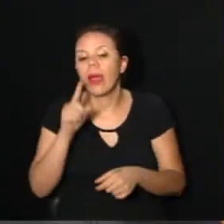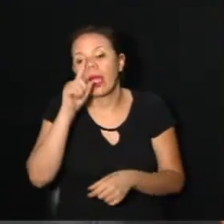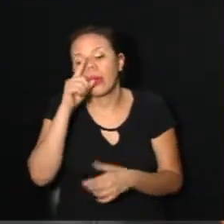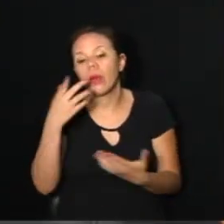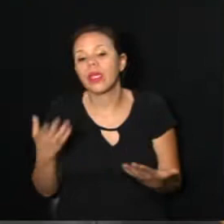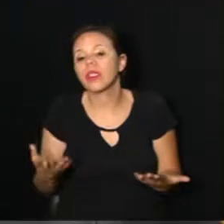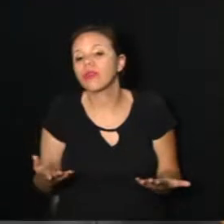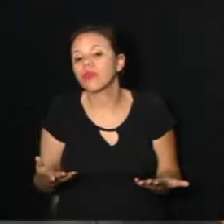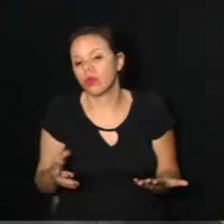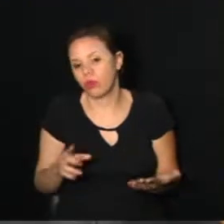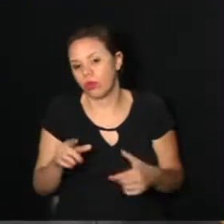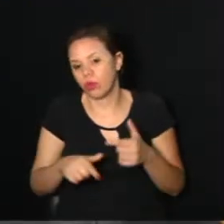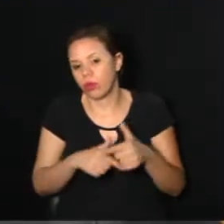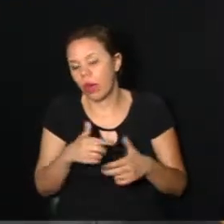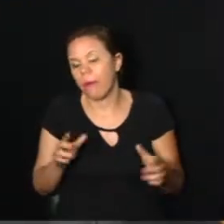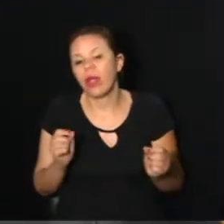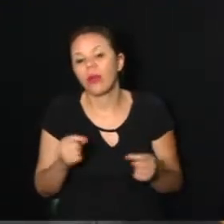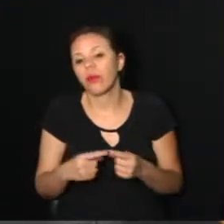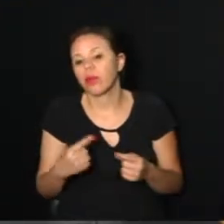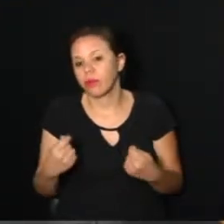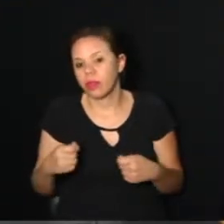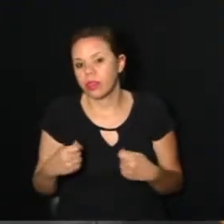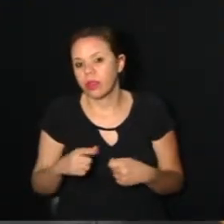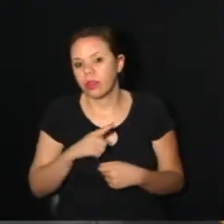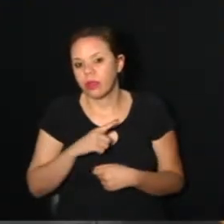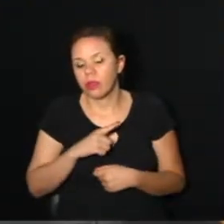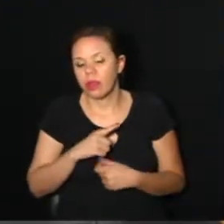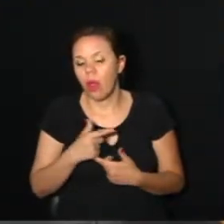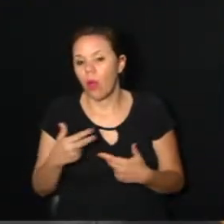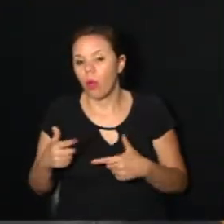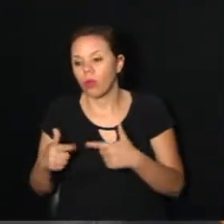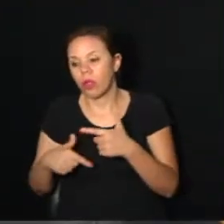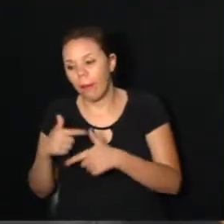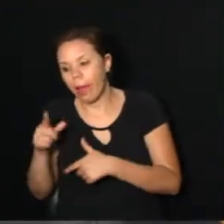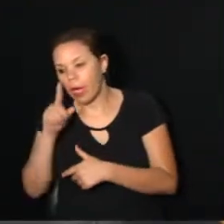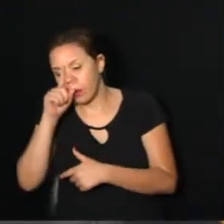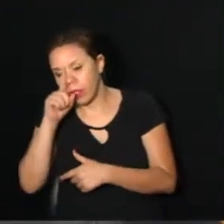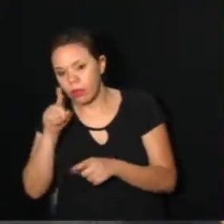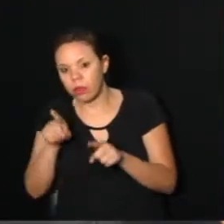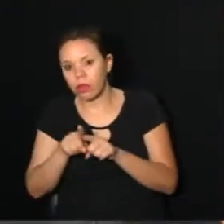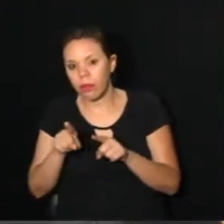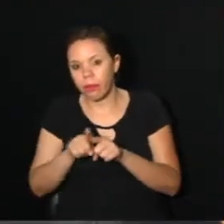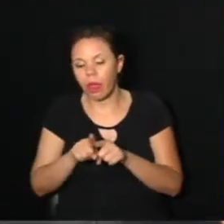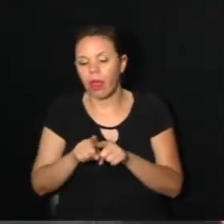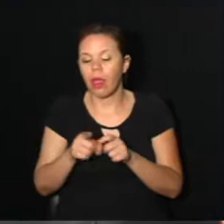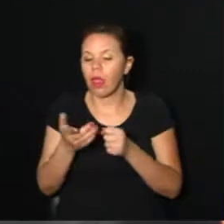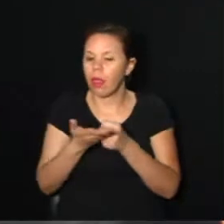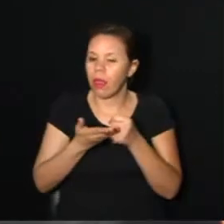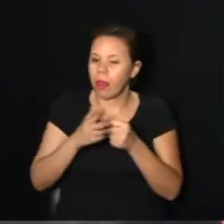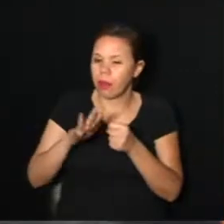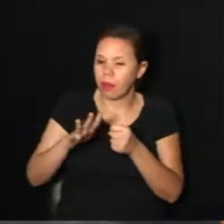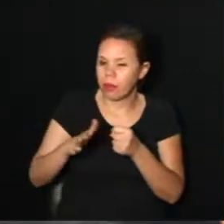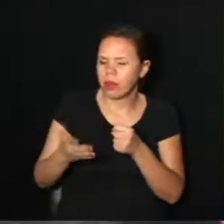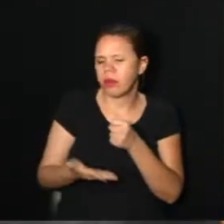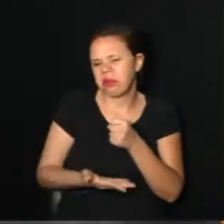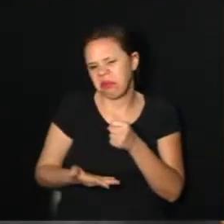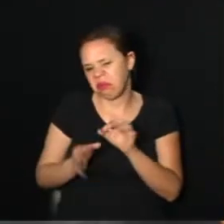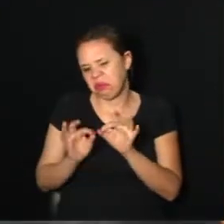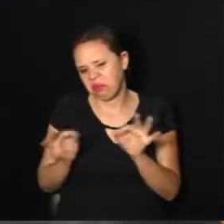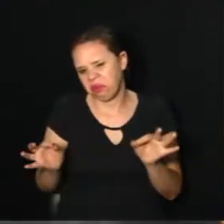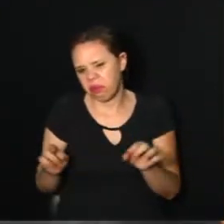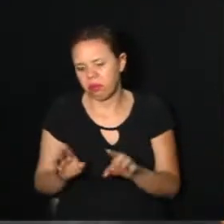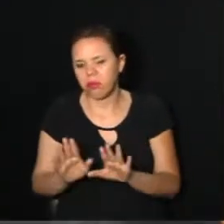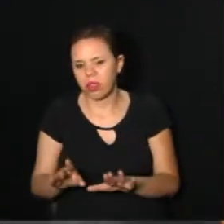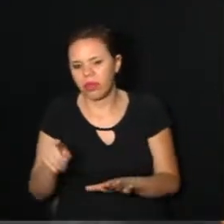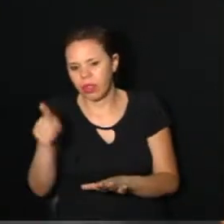atividade, né? Então, você tem de alto risco, de médio risco e de baixo risco. Então,